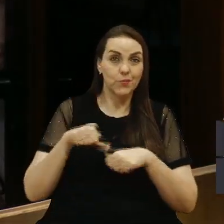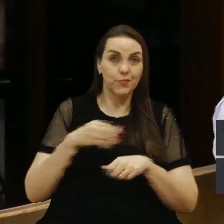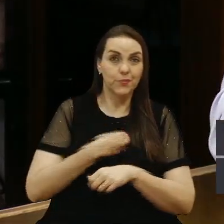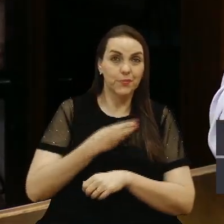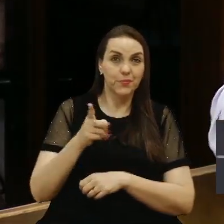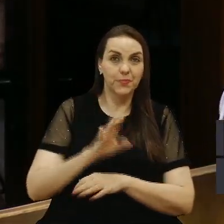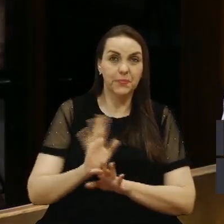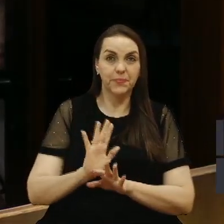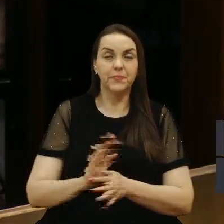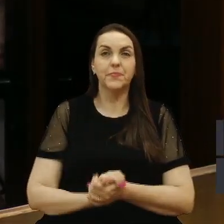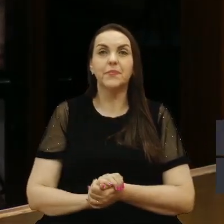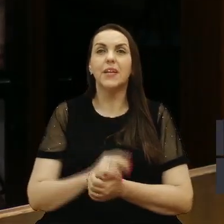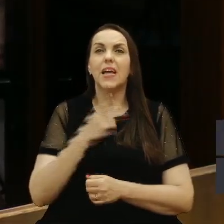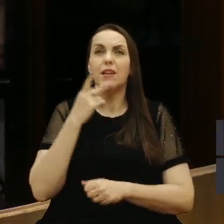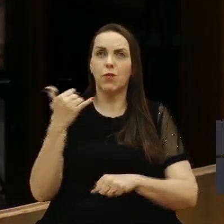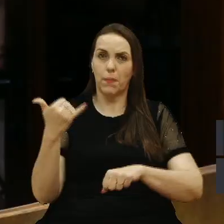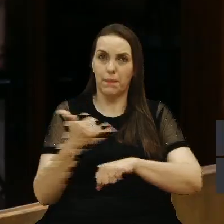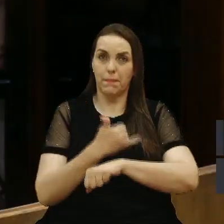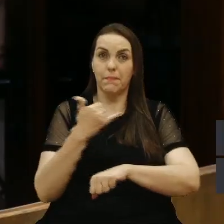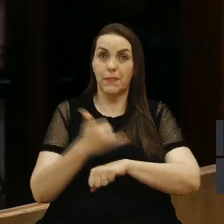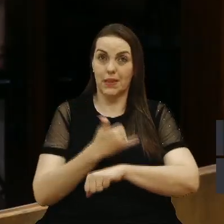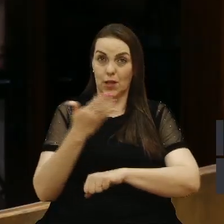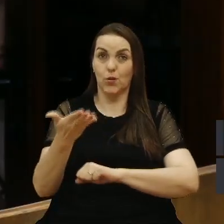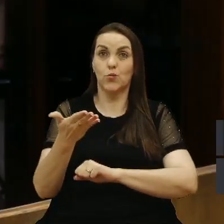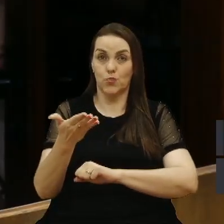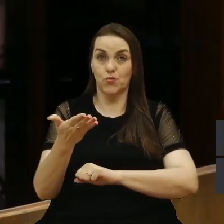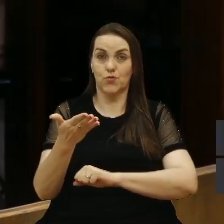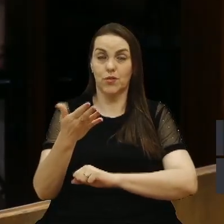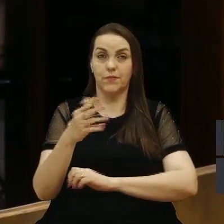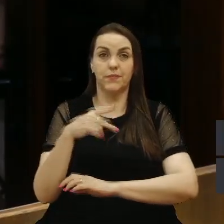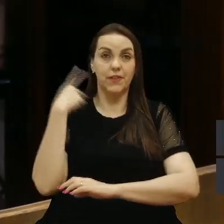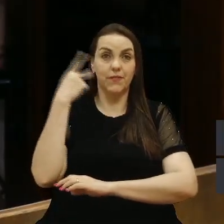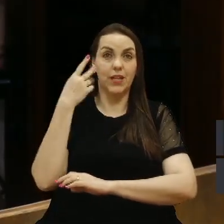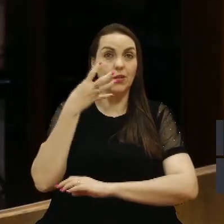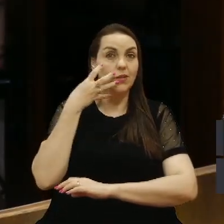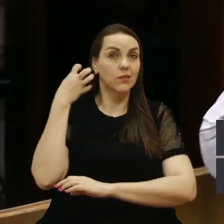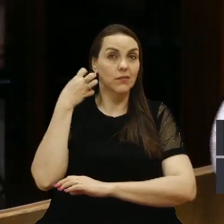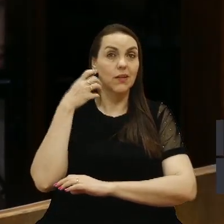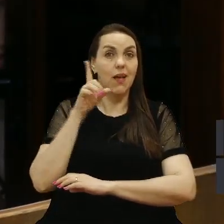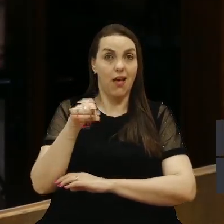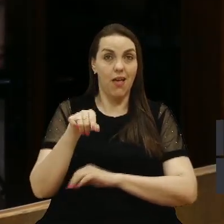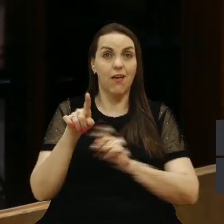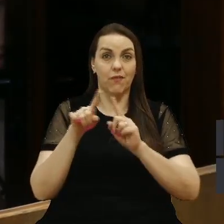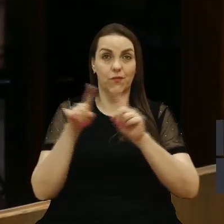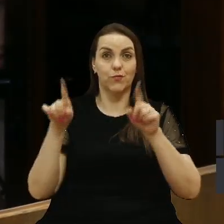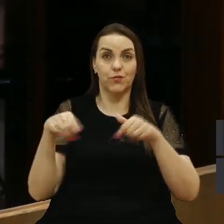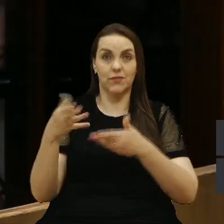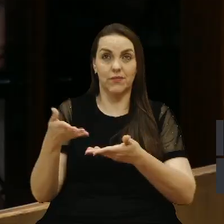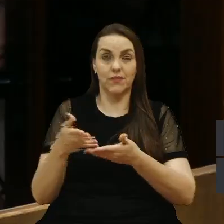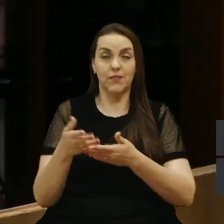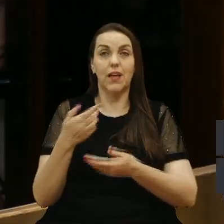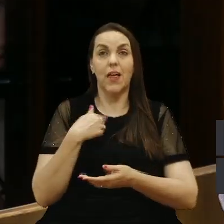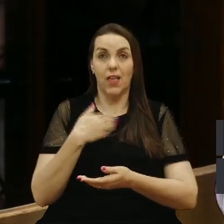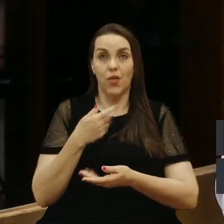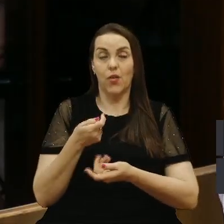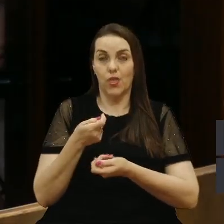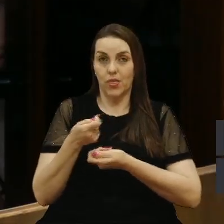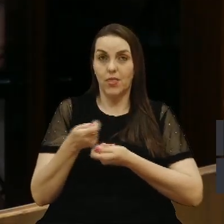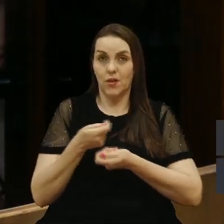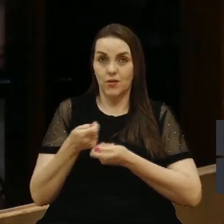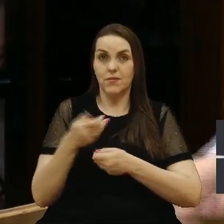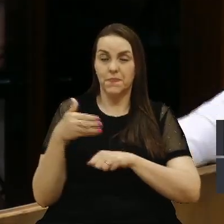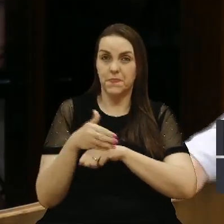referiu uma grande metalúrgica que o vereador José de Abreu é funcionário e eu sou responsável por negociar a participação de lucros e